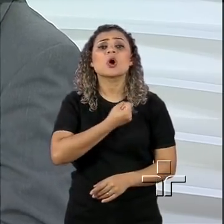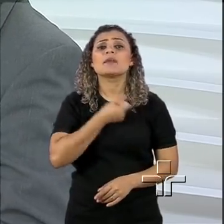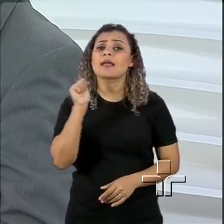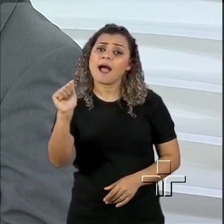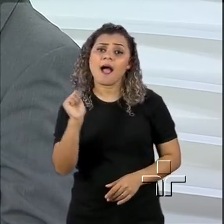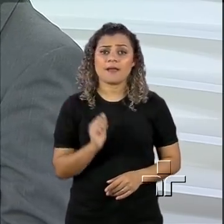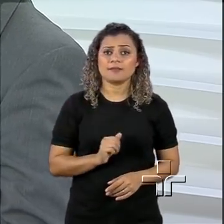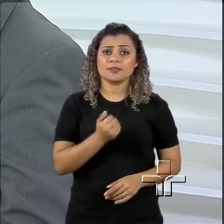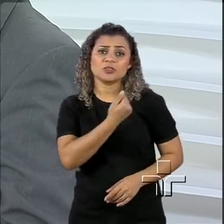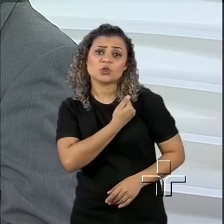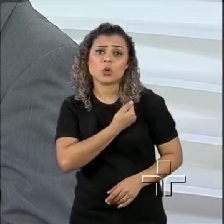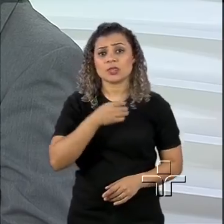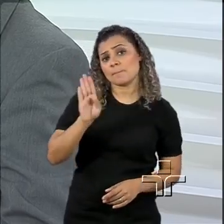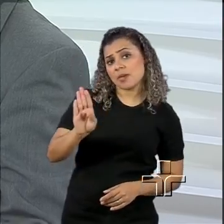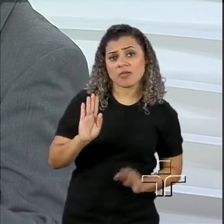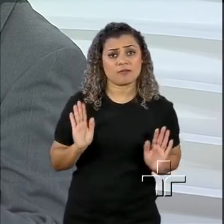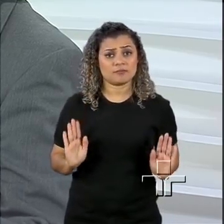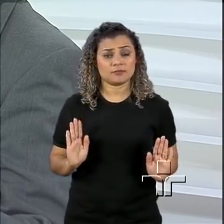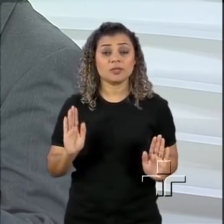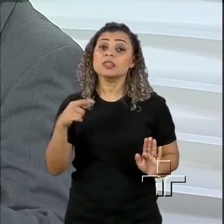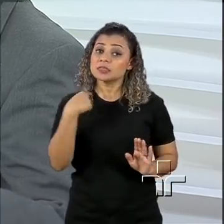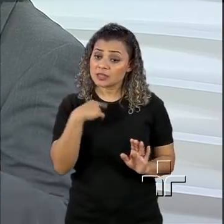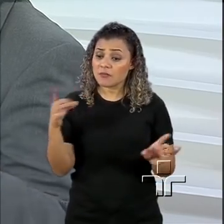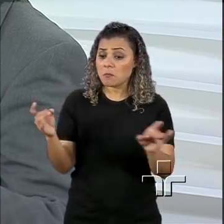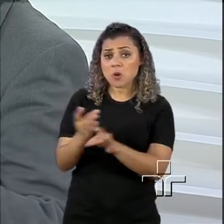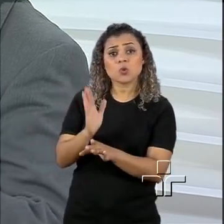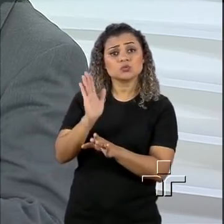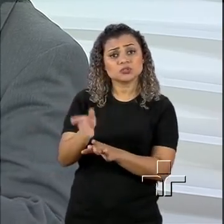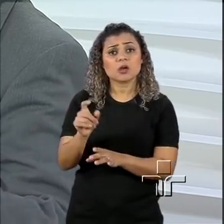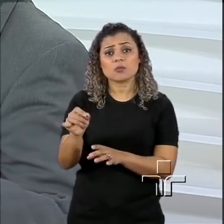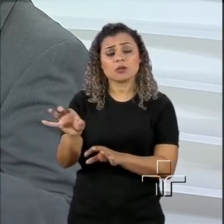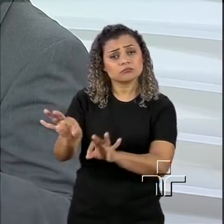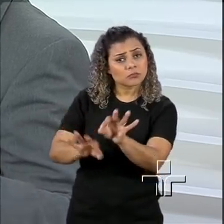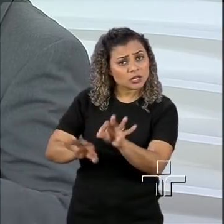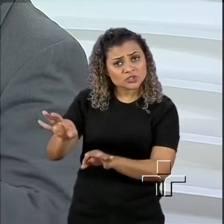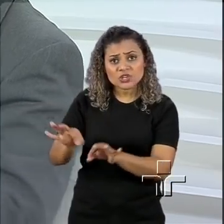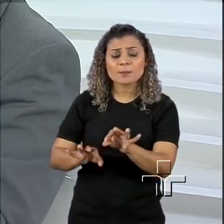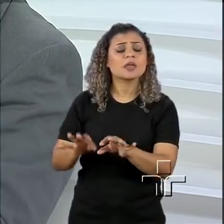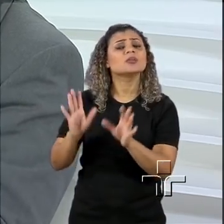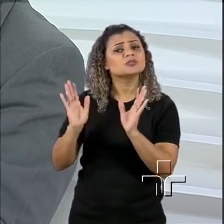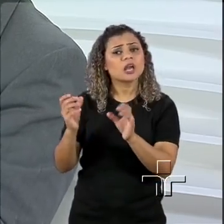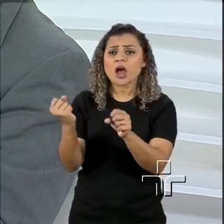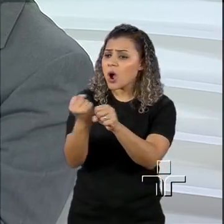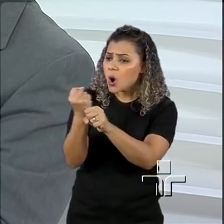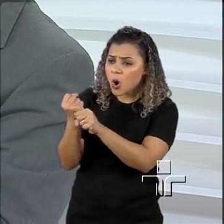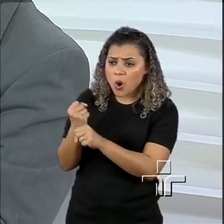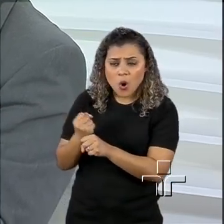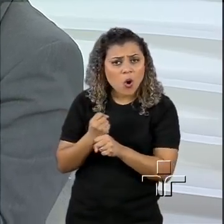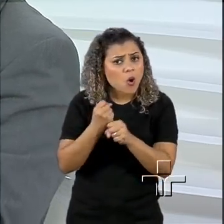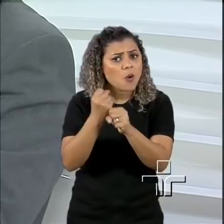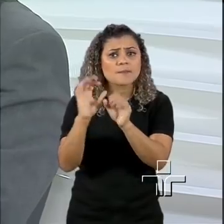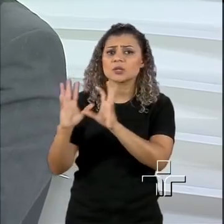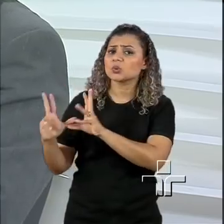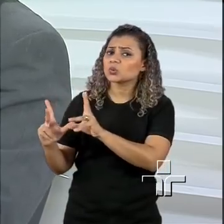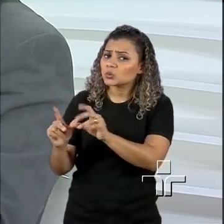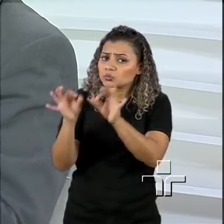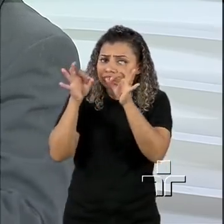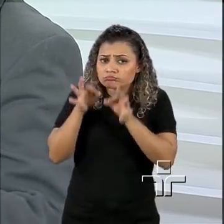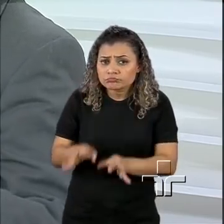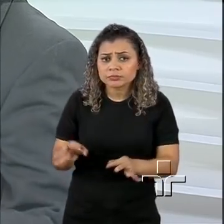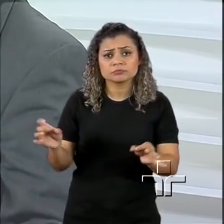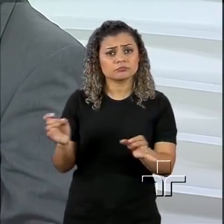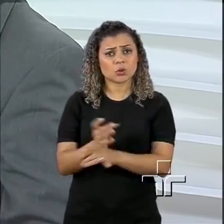Nós deixamos uma cidade com planejamento de um conjunto de obras em execução, um conjunto de obras contratada para ser